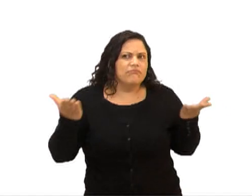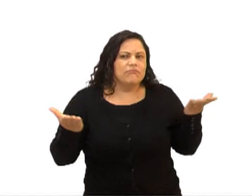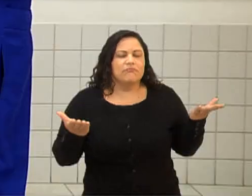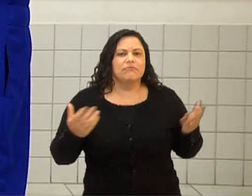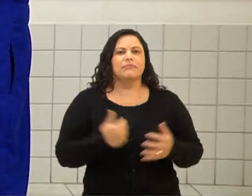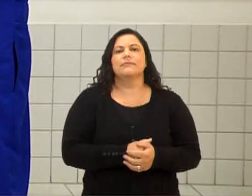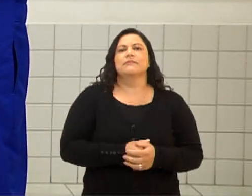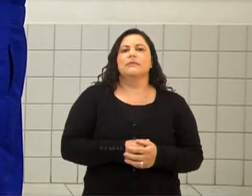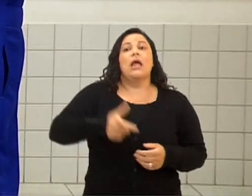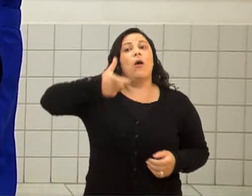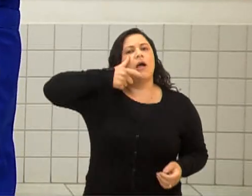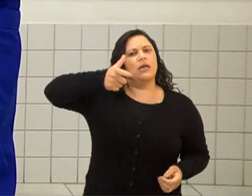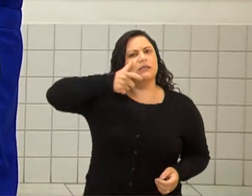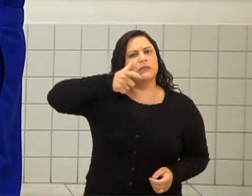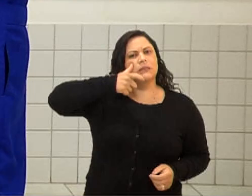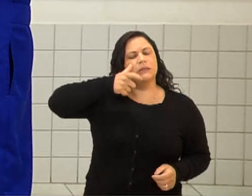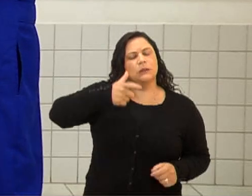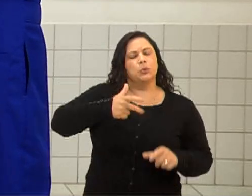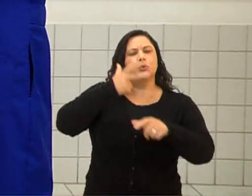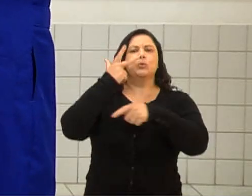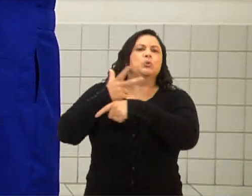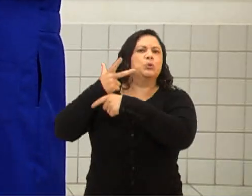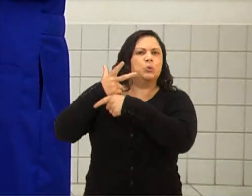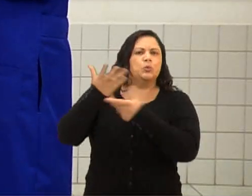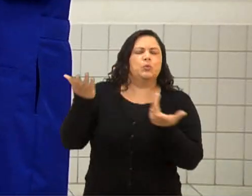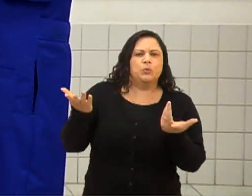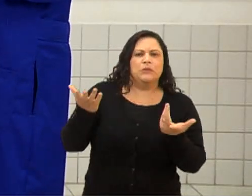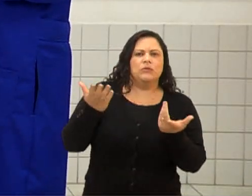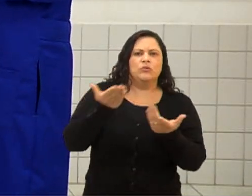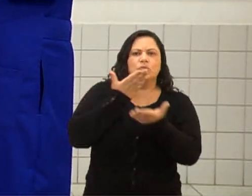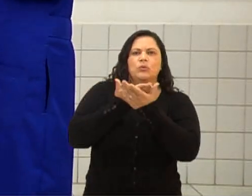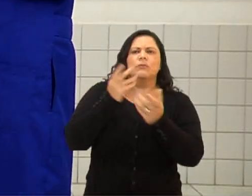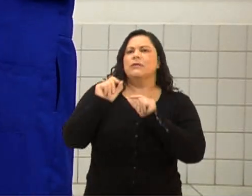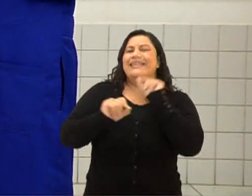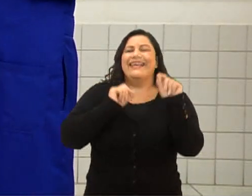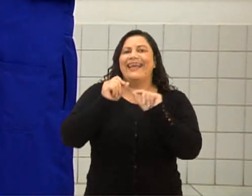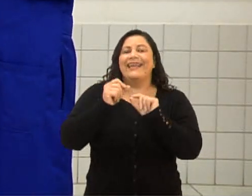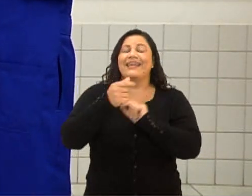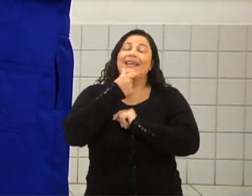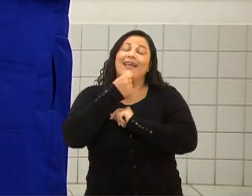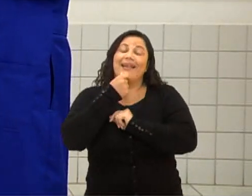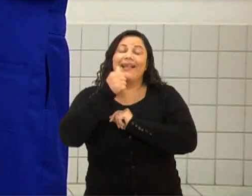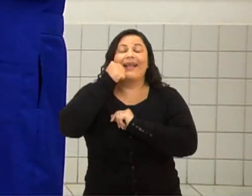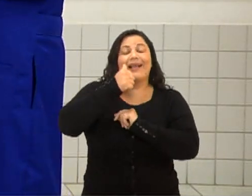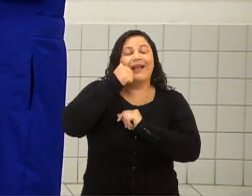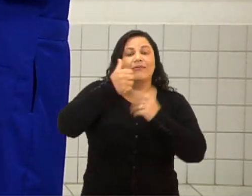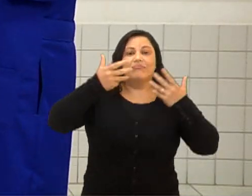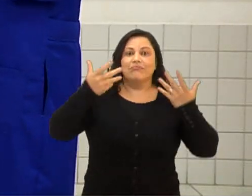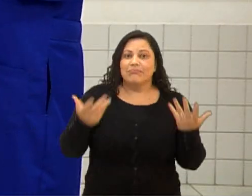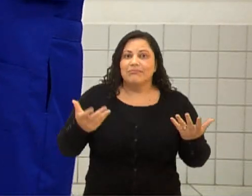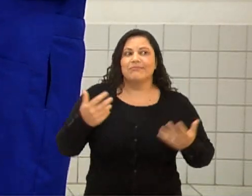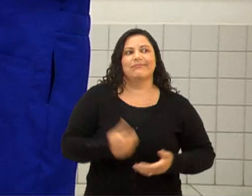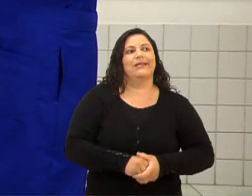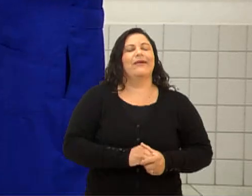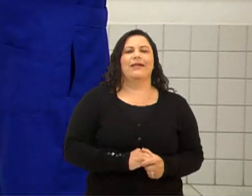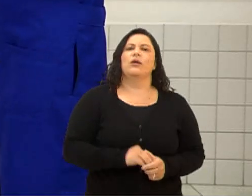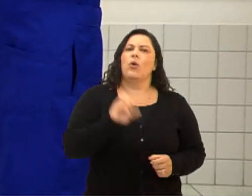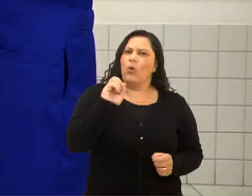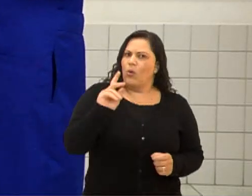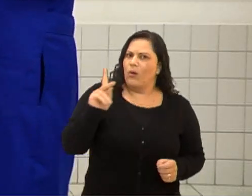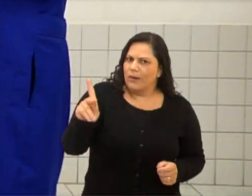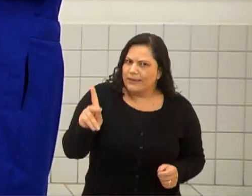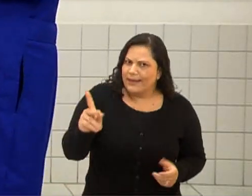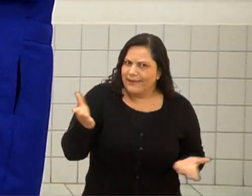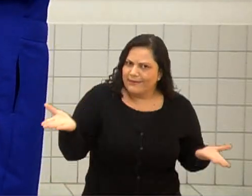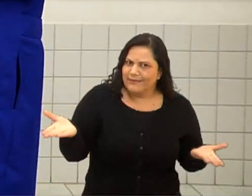fizeram. Assistiu a videoaula. Quem assistiu? Ele ou ela assistiu. Ok, professora Rosa? Vamos